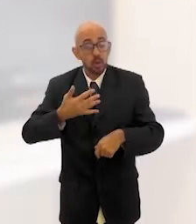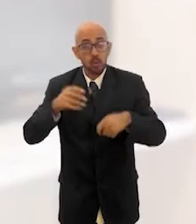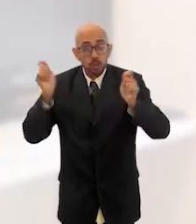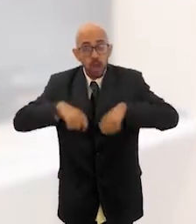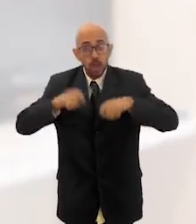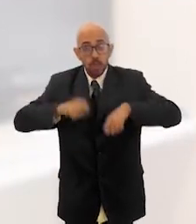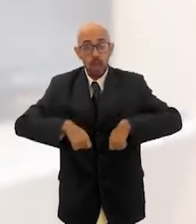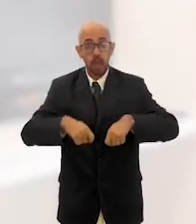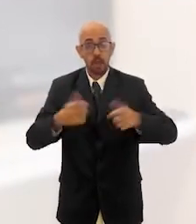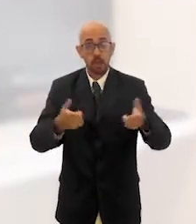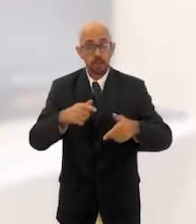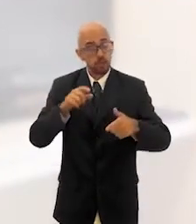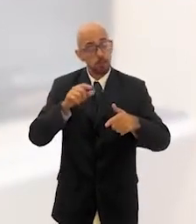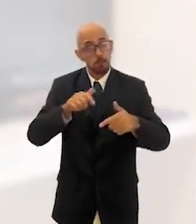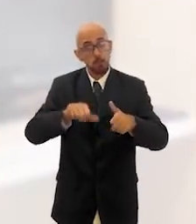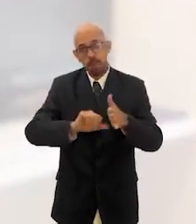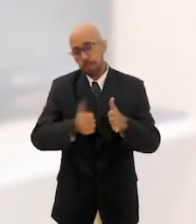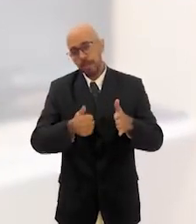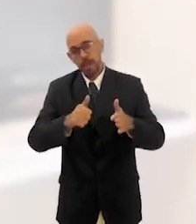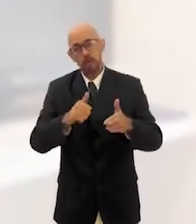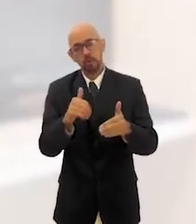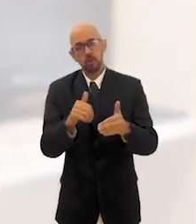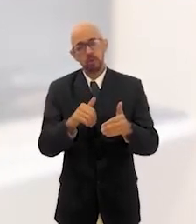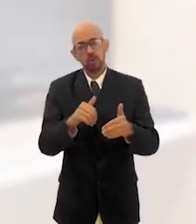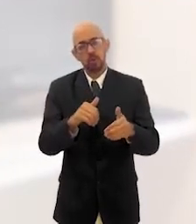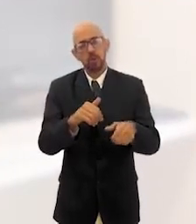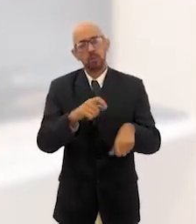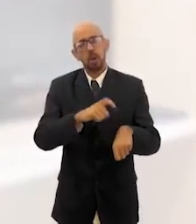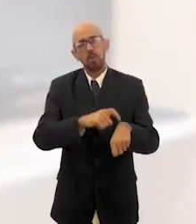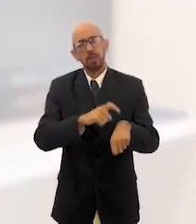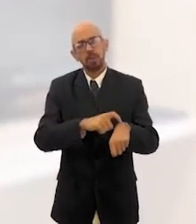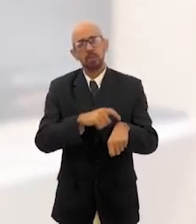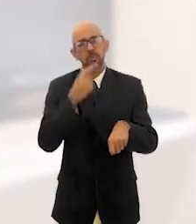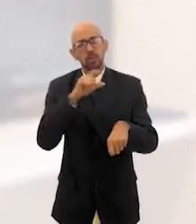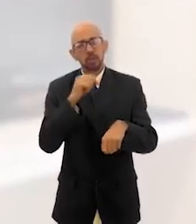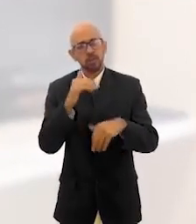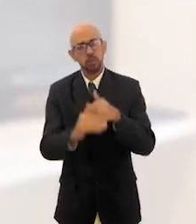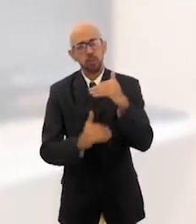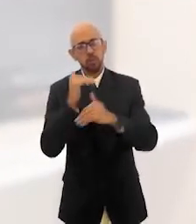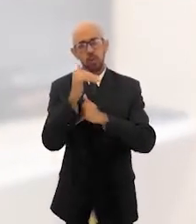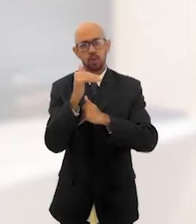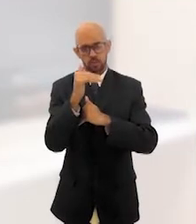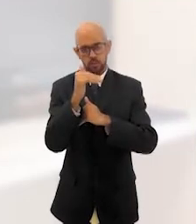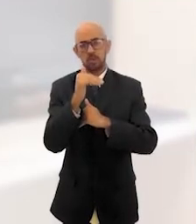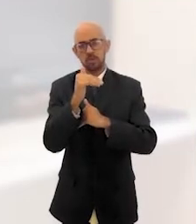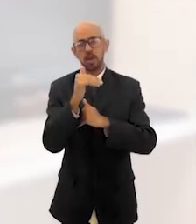o primeiro grande passo para sair de um quadro desse